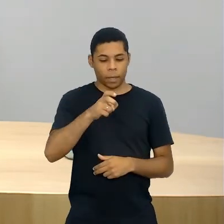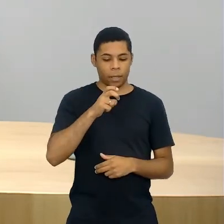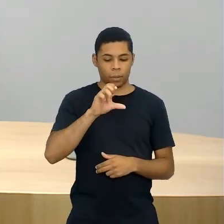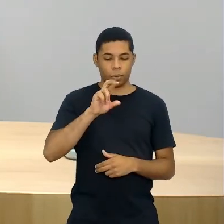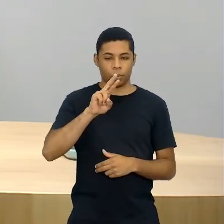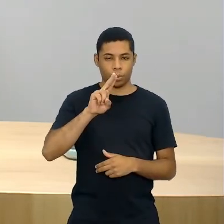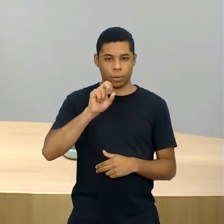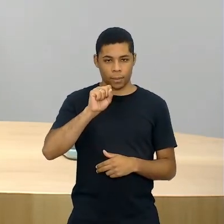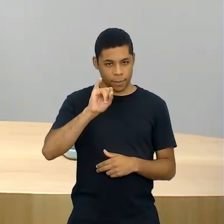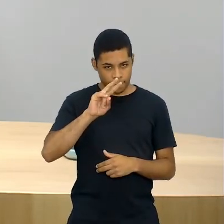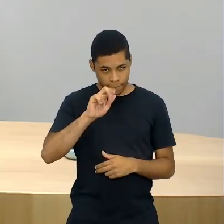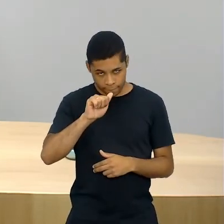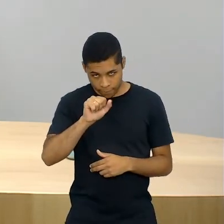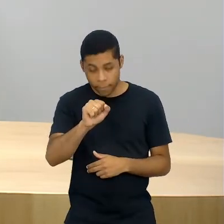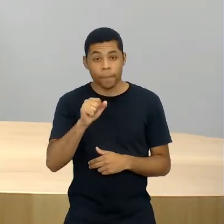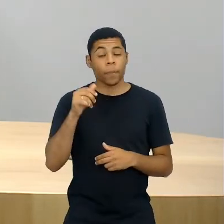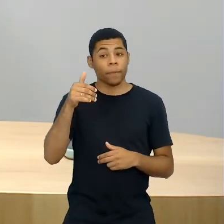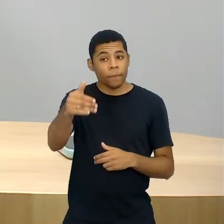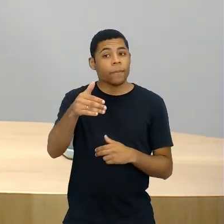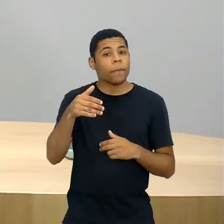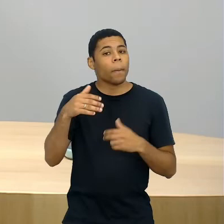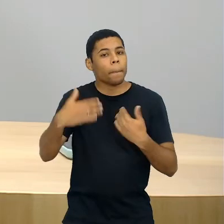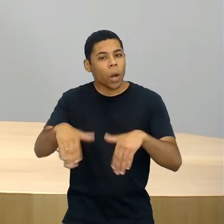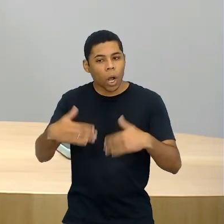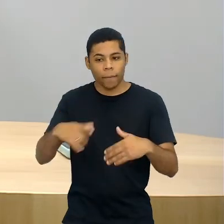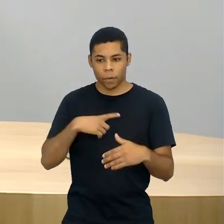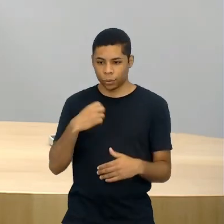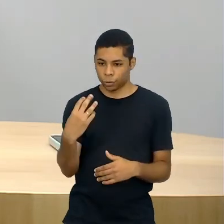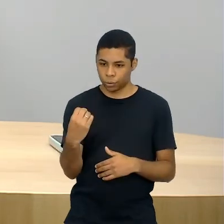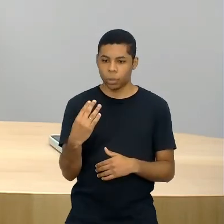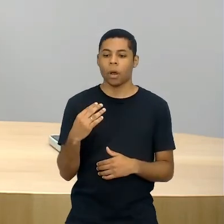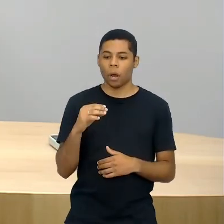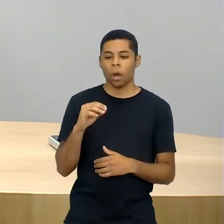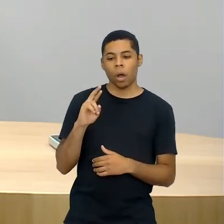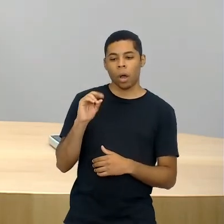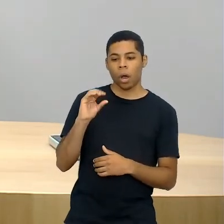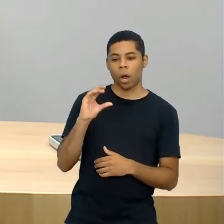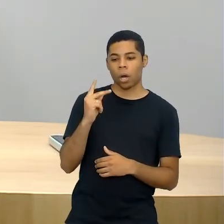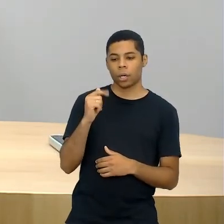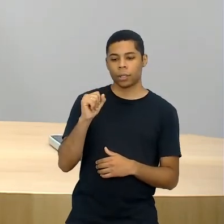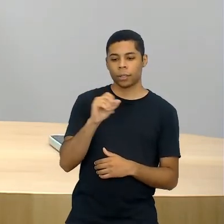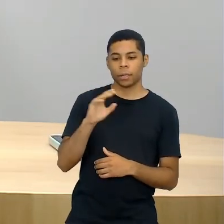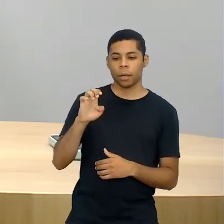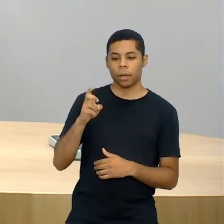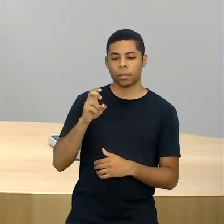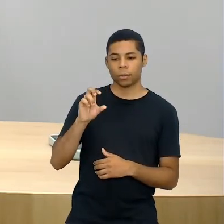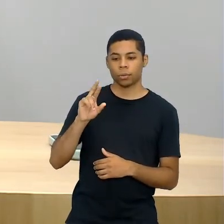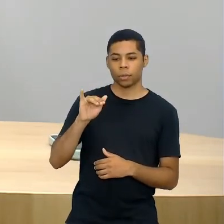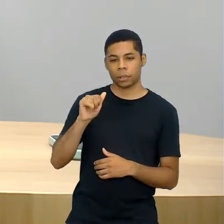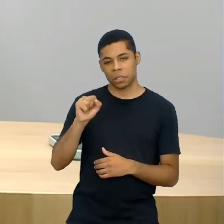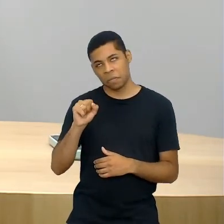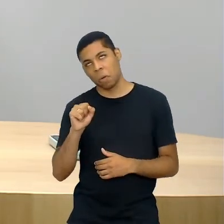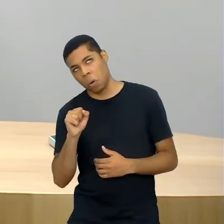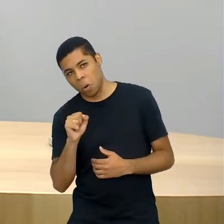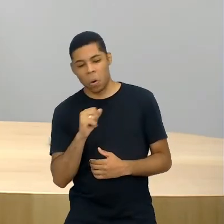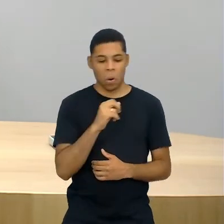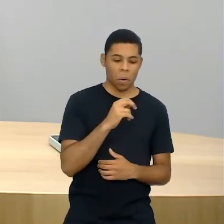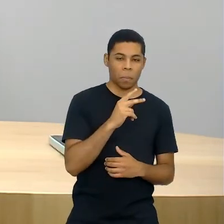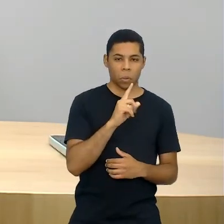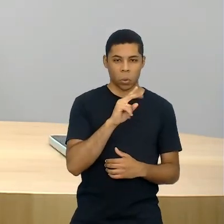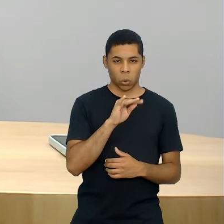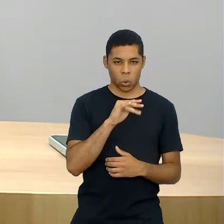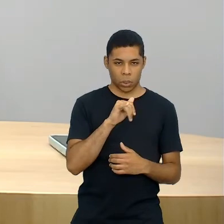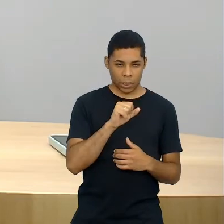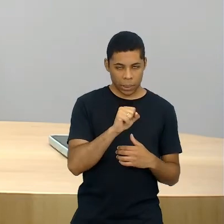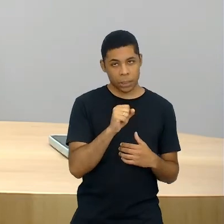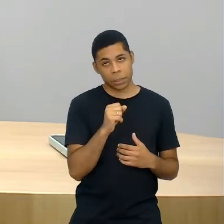sempre essa relação, a hora que fizer uma prova e tiver, né, fazendo aí, falando ou sobre rochas plutônicas ou rochas vulcânicas, é